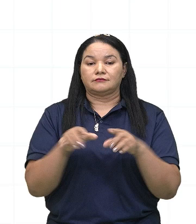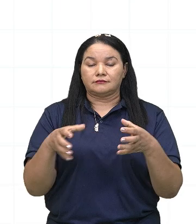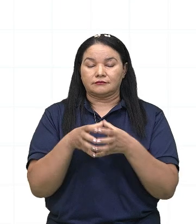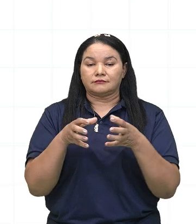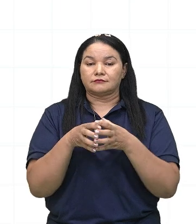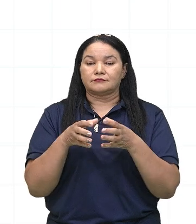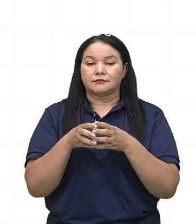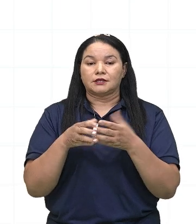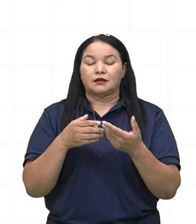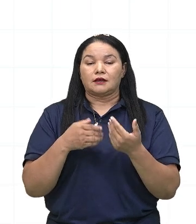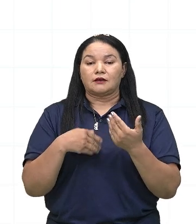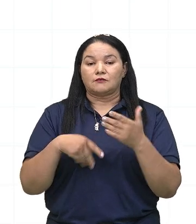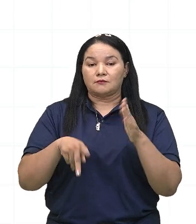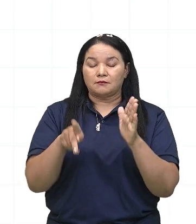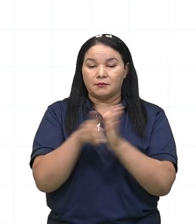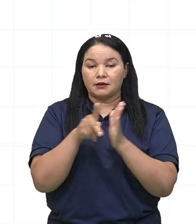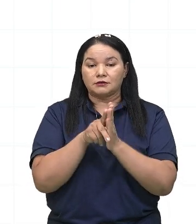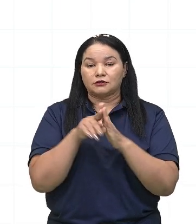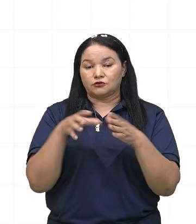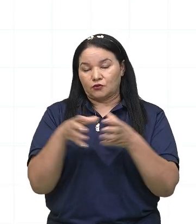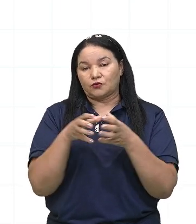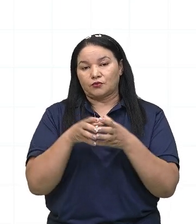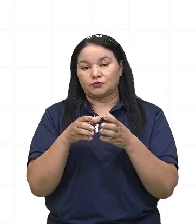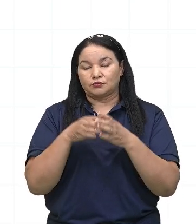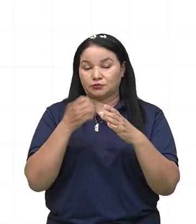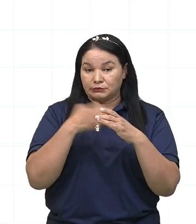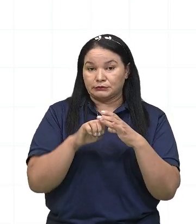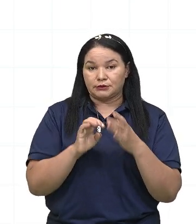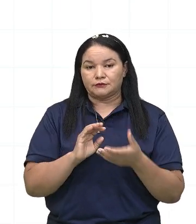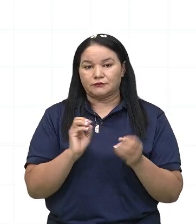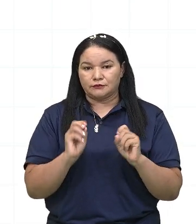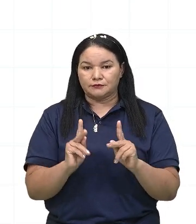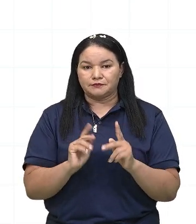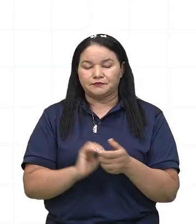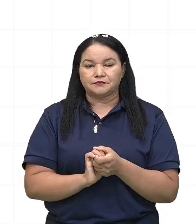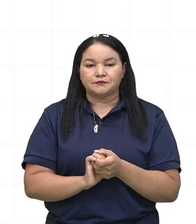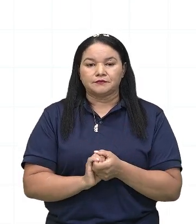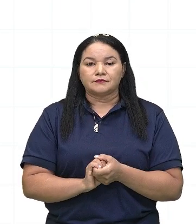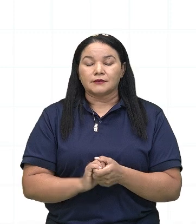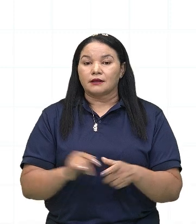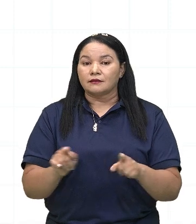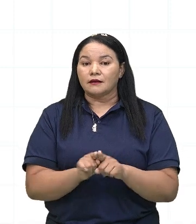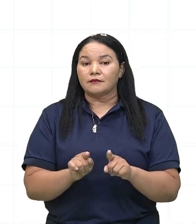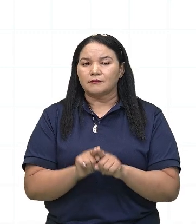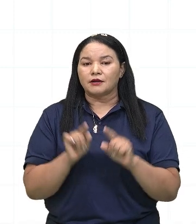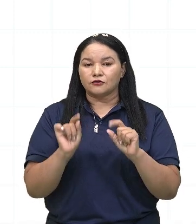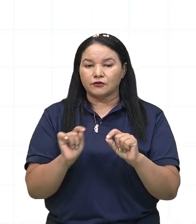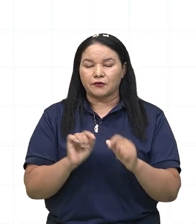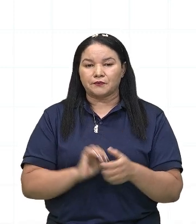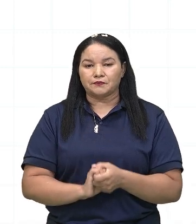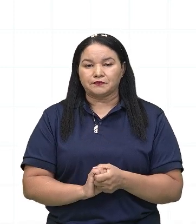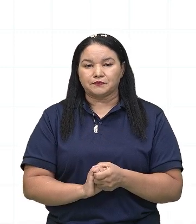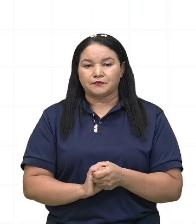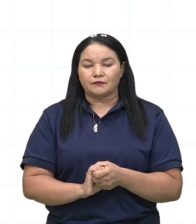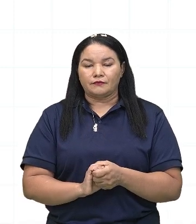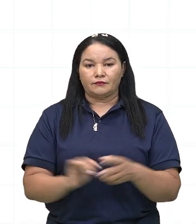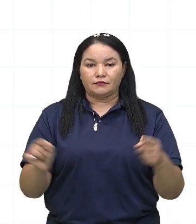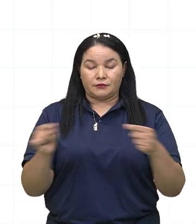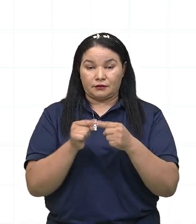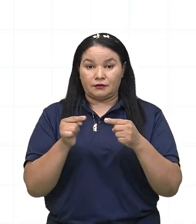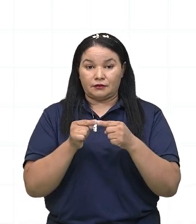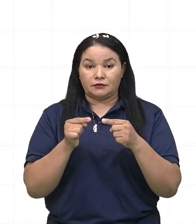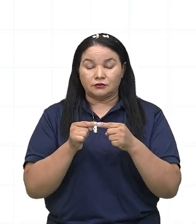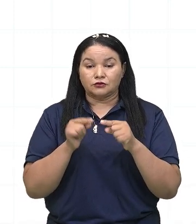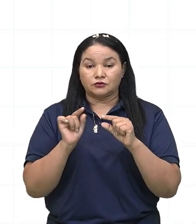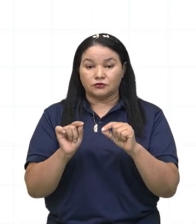por isso, a importância do e-mail institucional. Certo? Isso, e a interface do aplicativo, ele é